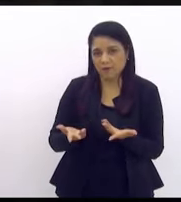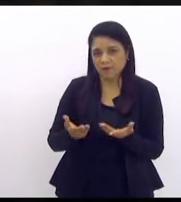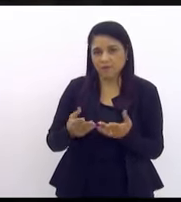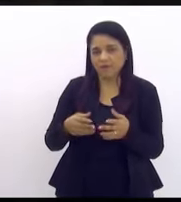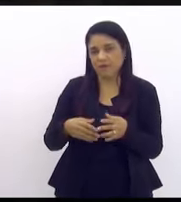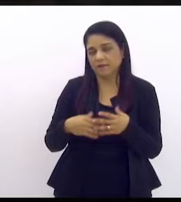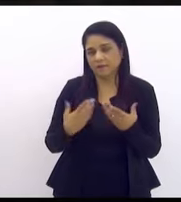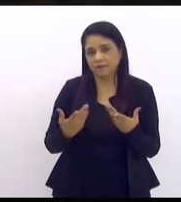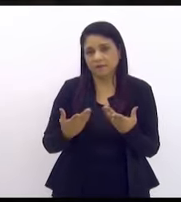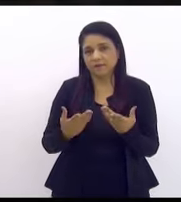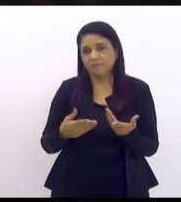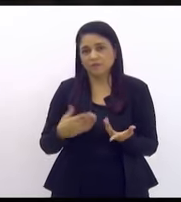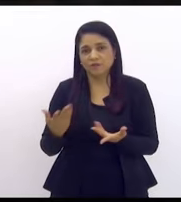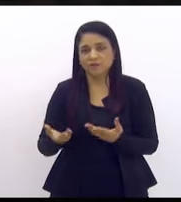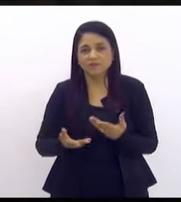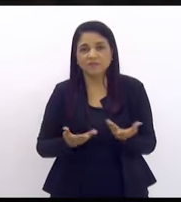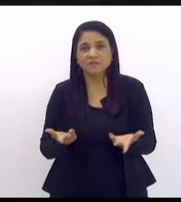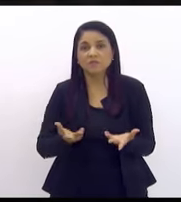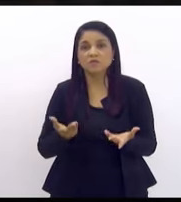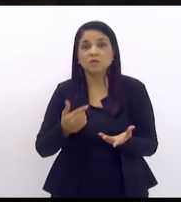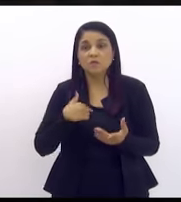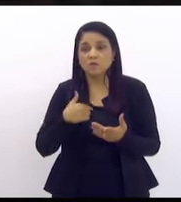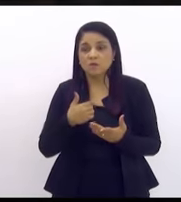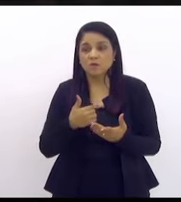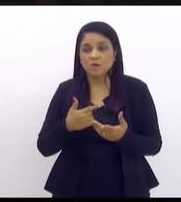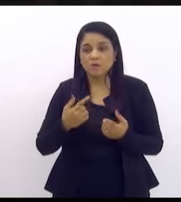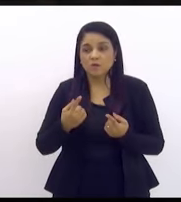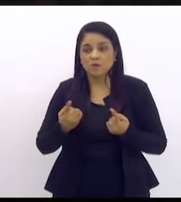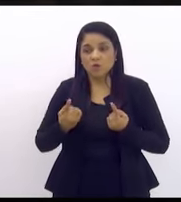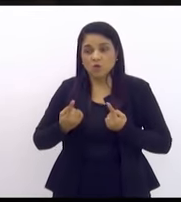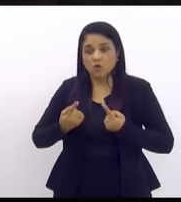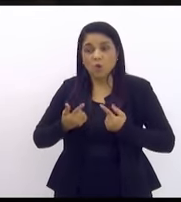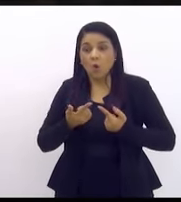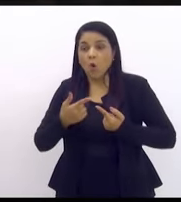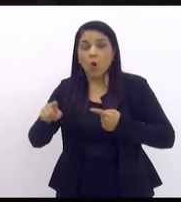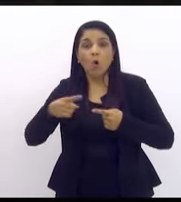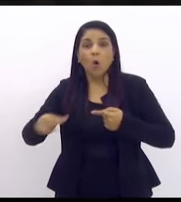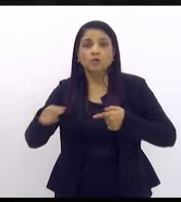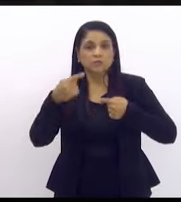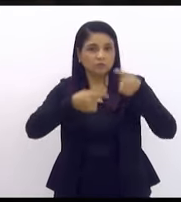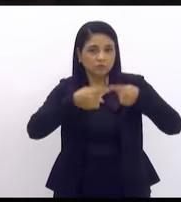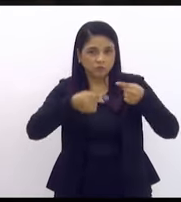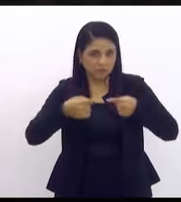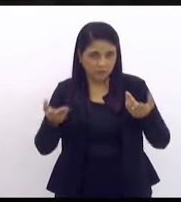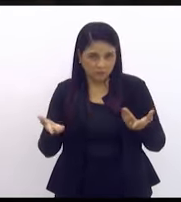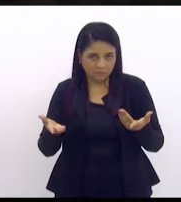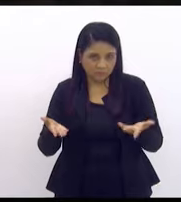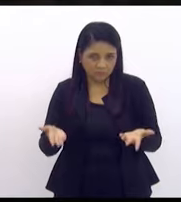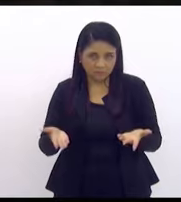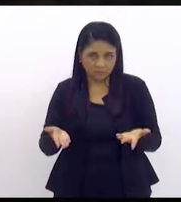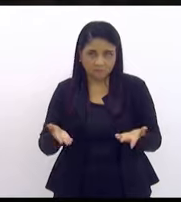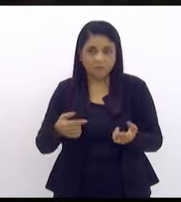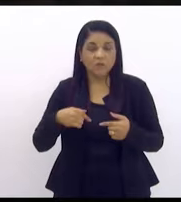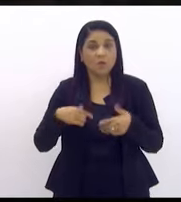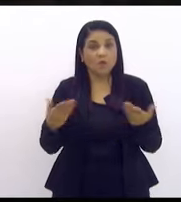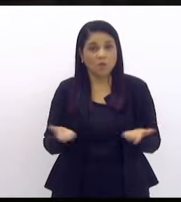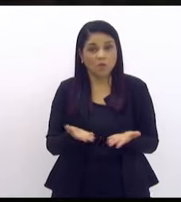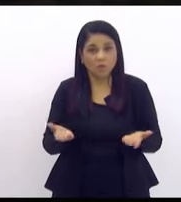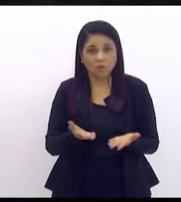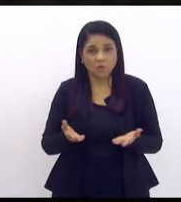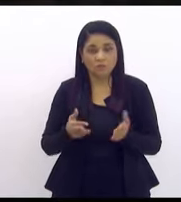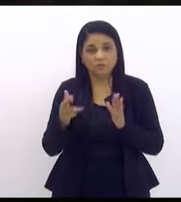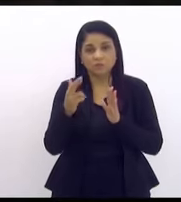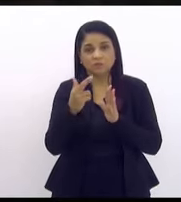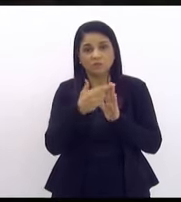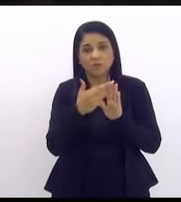Então, a inércia do governo, que não buscou arrecadar recursos e que as atuais condicionantes do